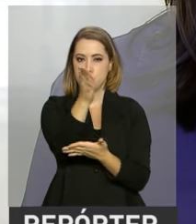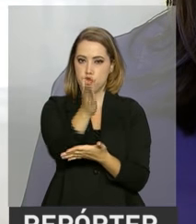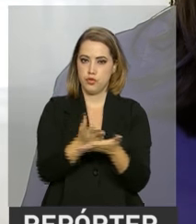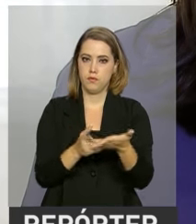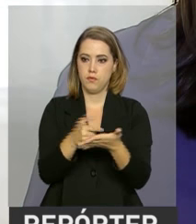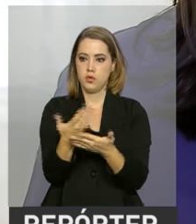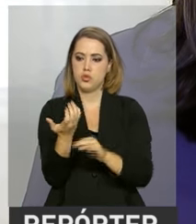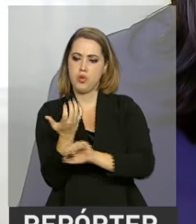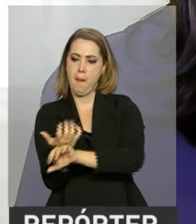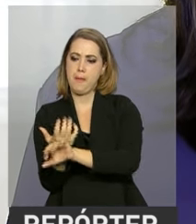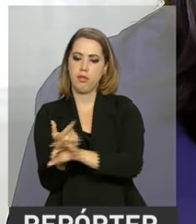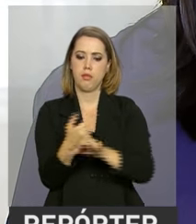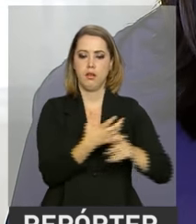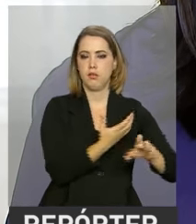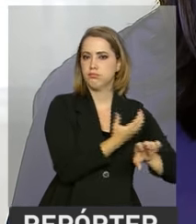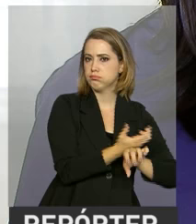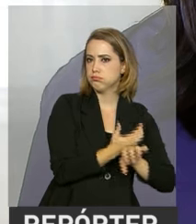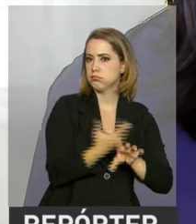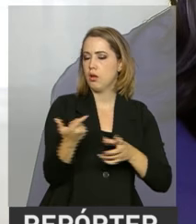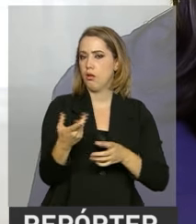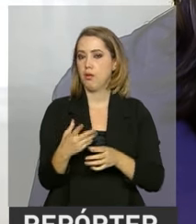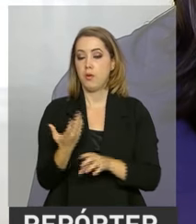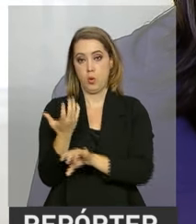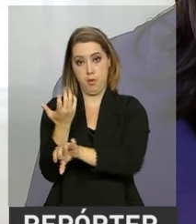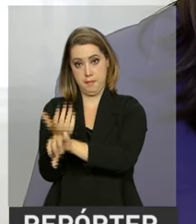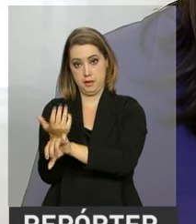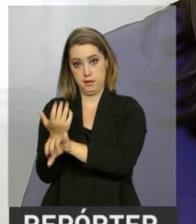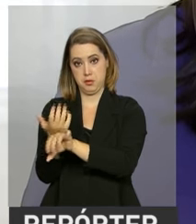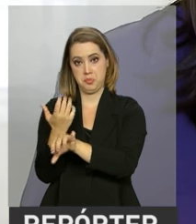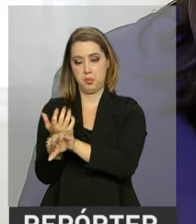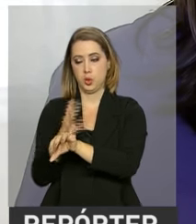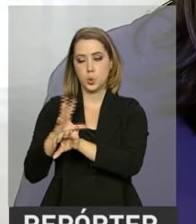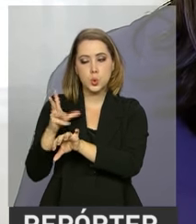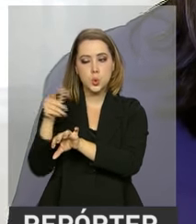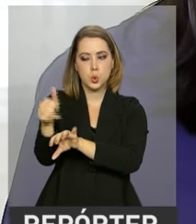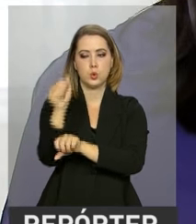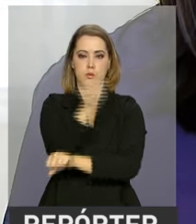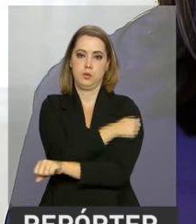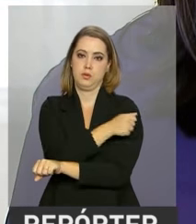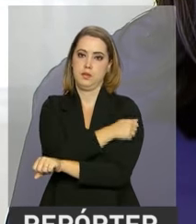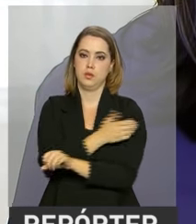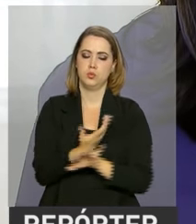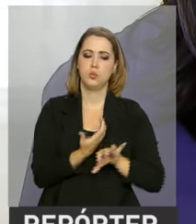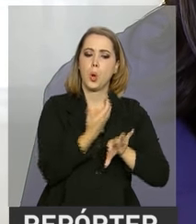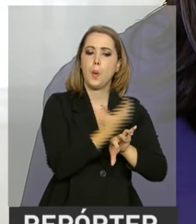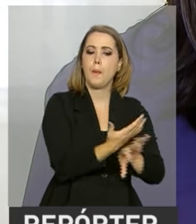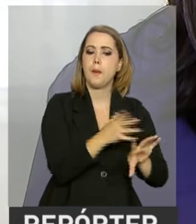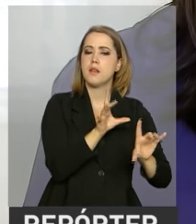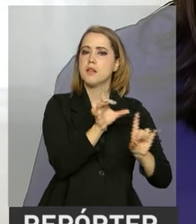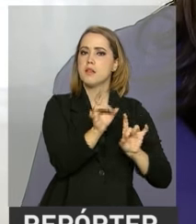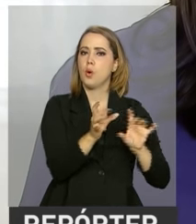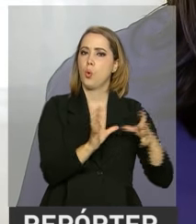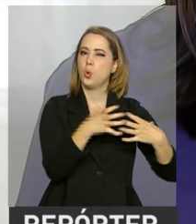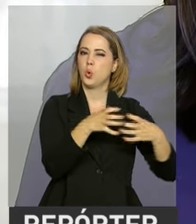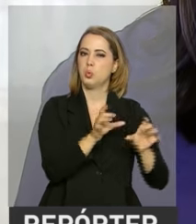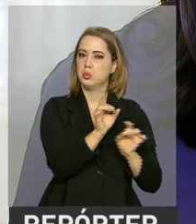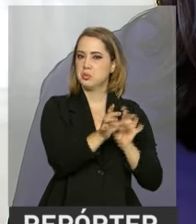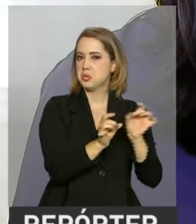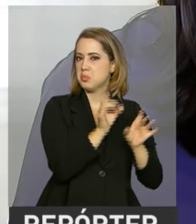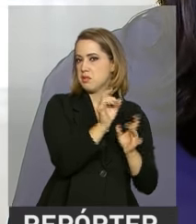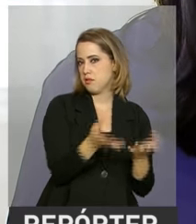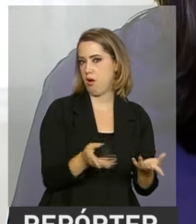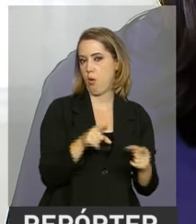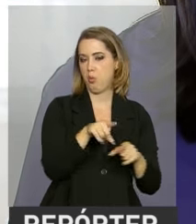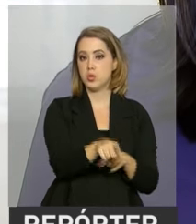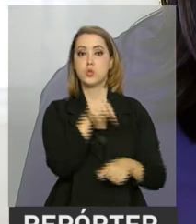uma delas há matérias de conteúdo comum que vão ser cursadas por todos os estudantes e assuntos específic em que o aluno poderá